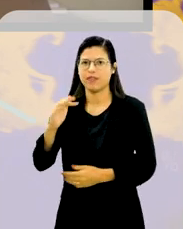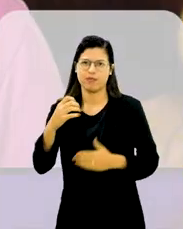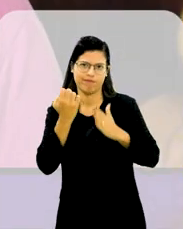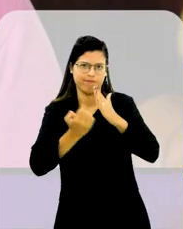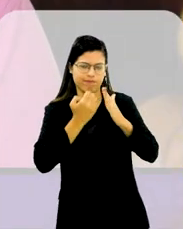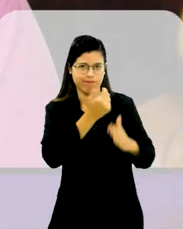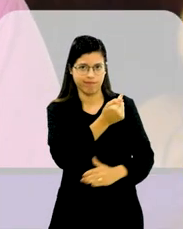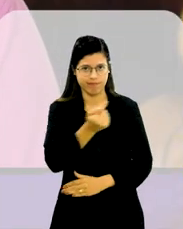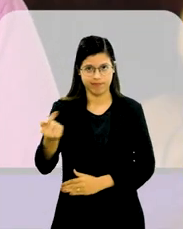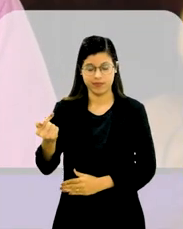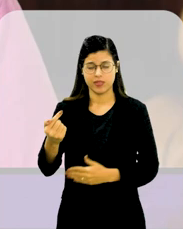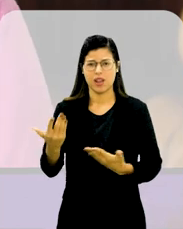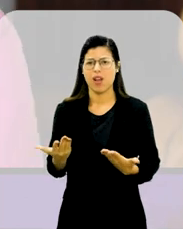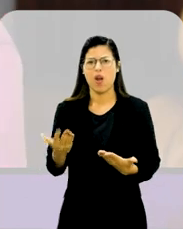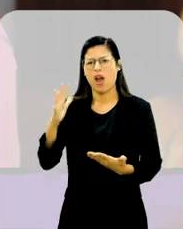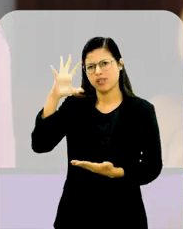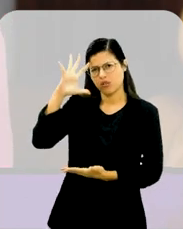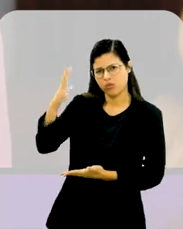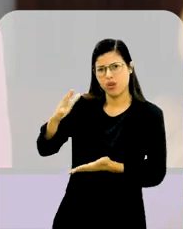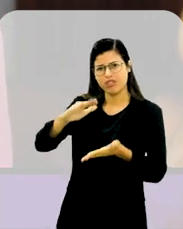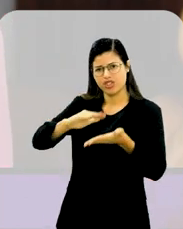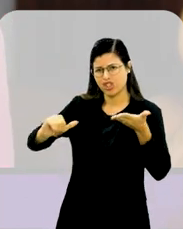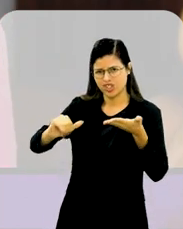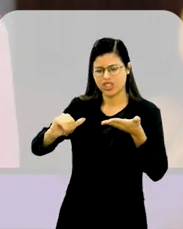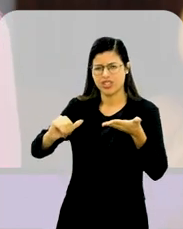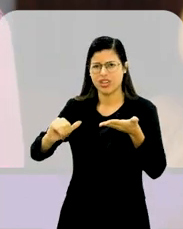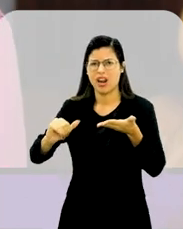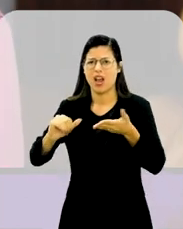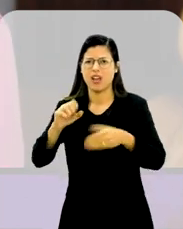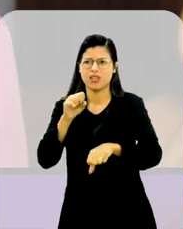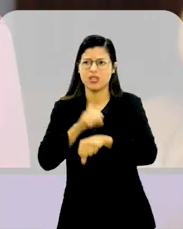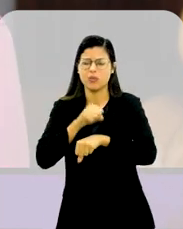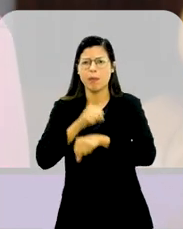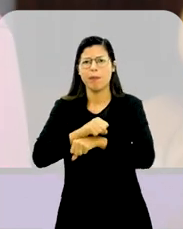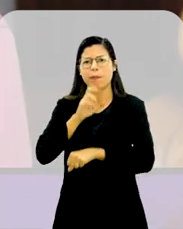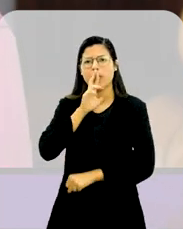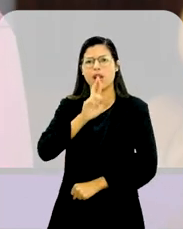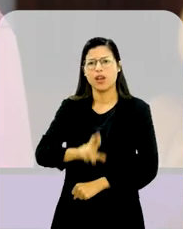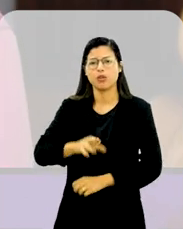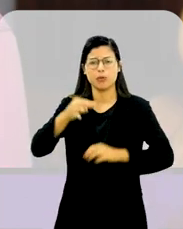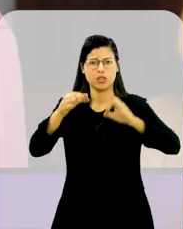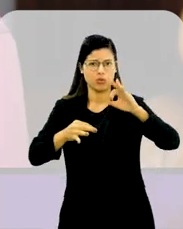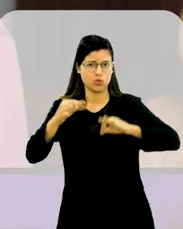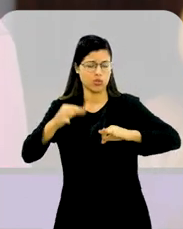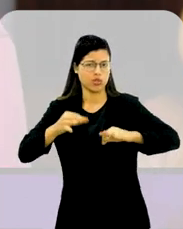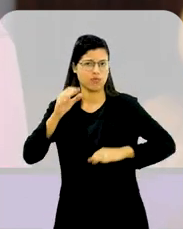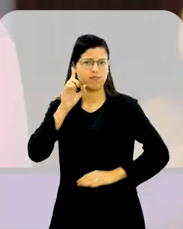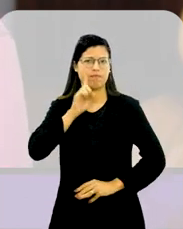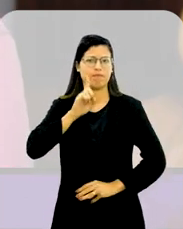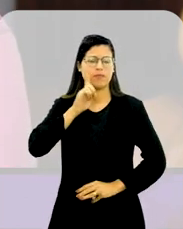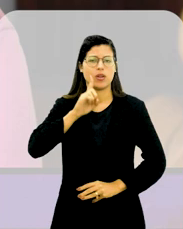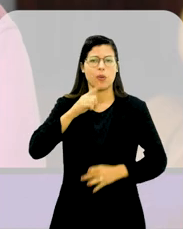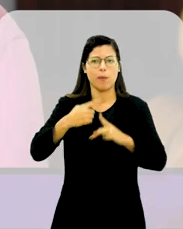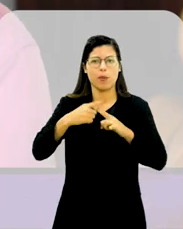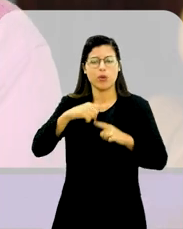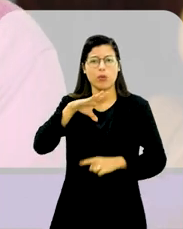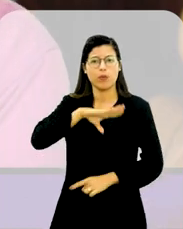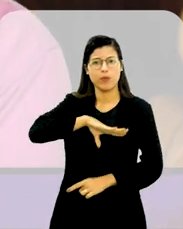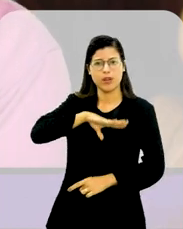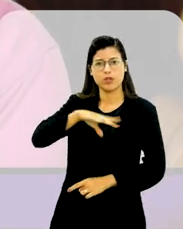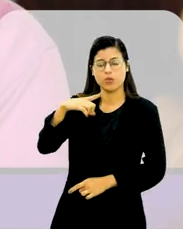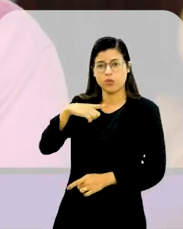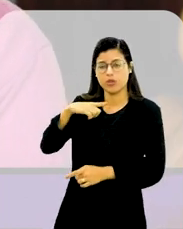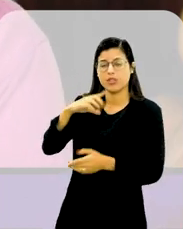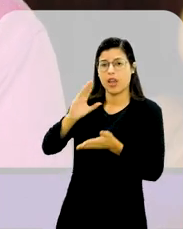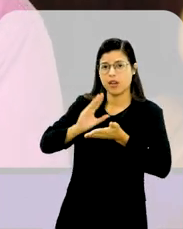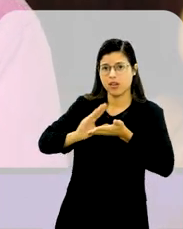Partners a solução é tirar esta saf esperar realmente o resultado definitivo da Justiça americana porque o Vasco esse